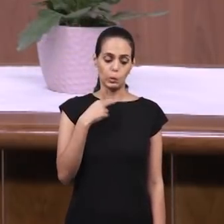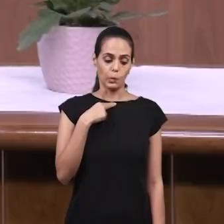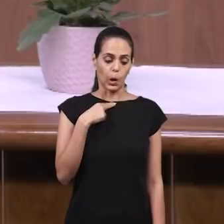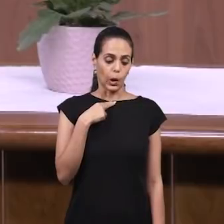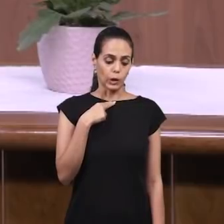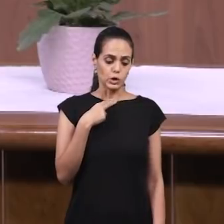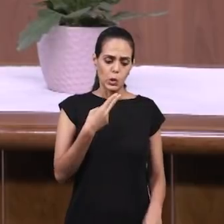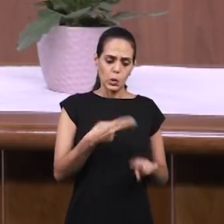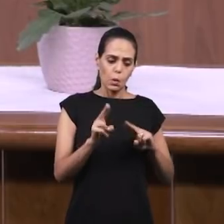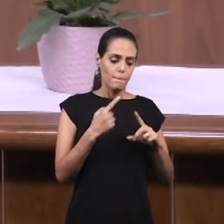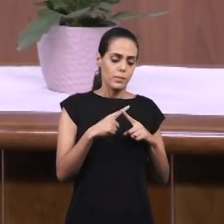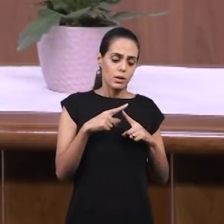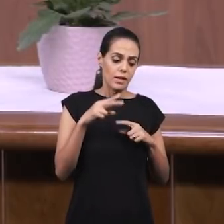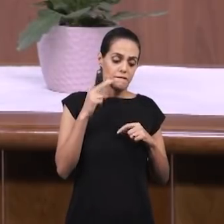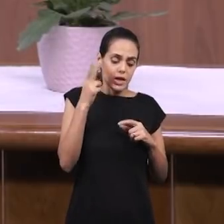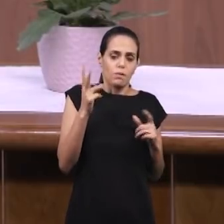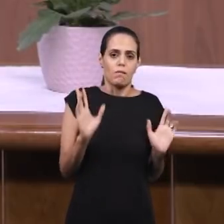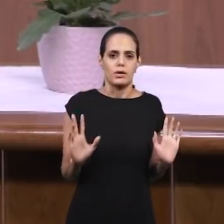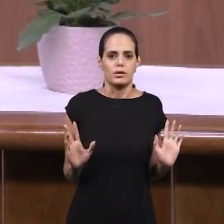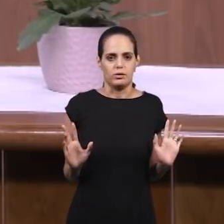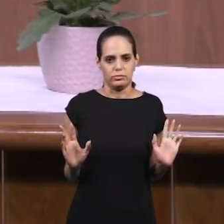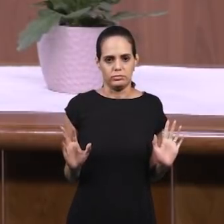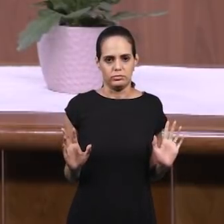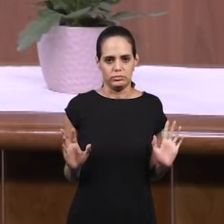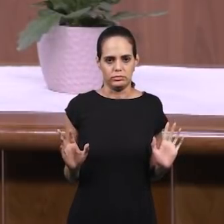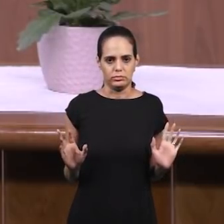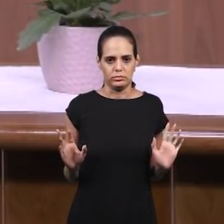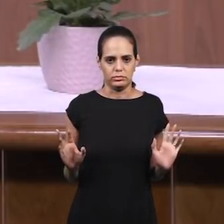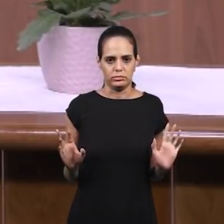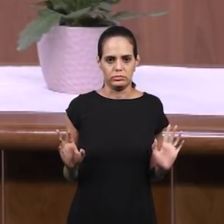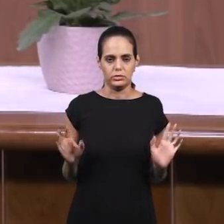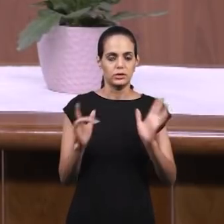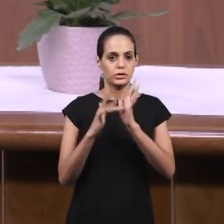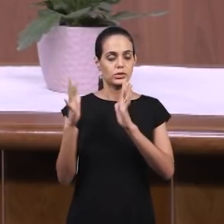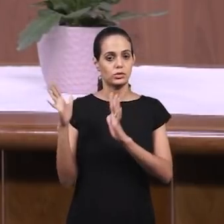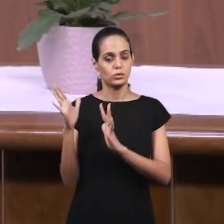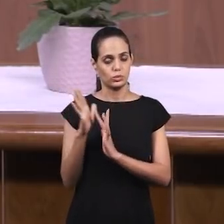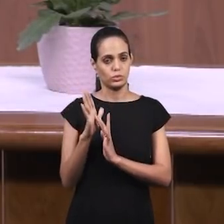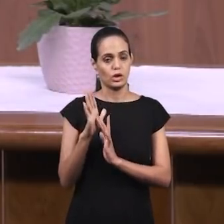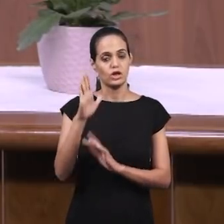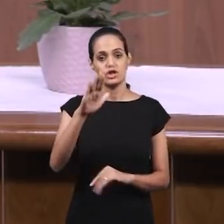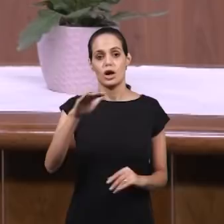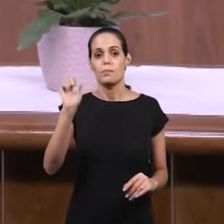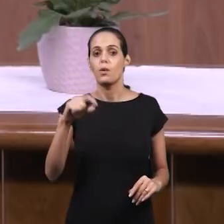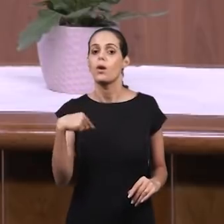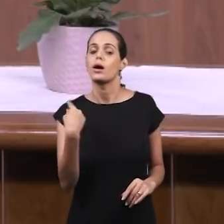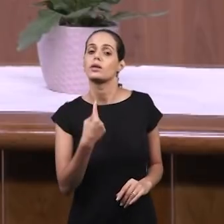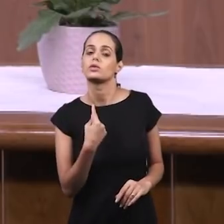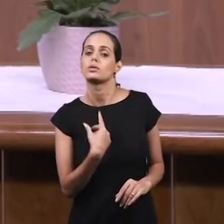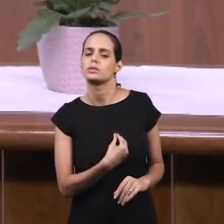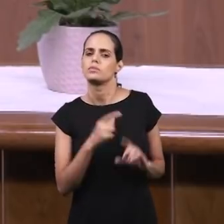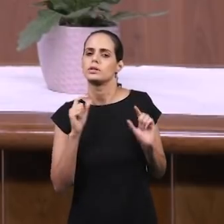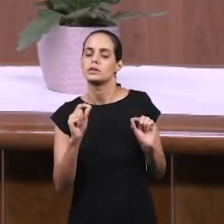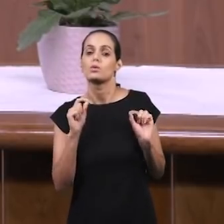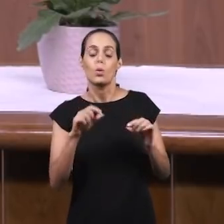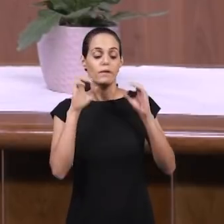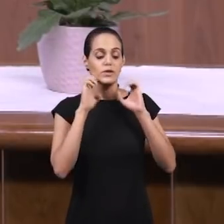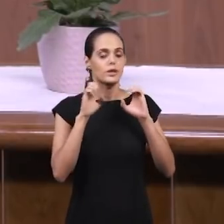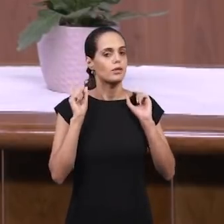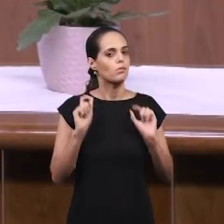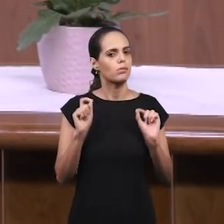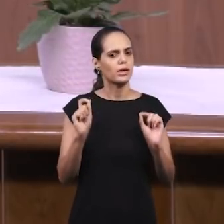tua nudez. Ele não nos chamou para um evangelho onde a carne está